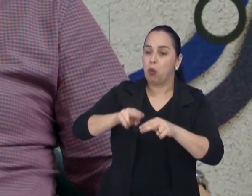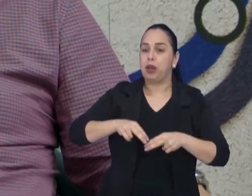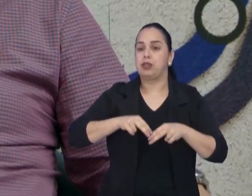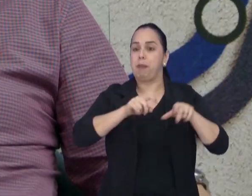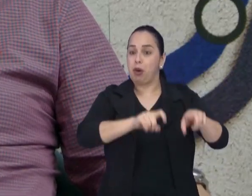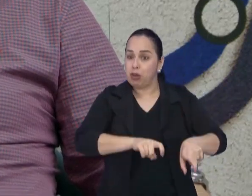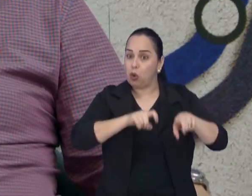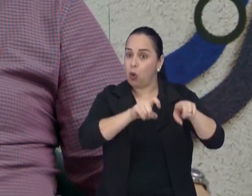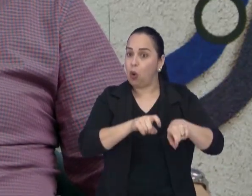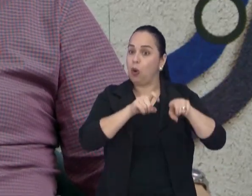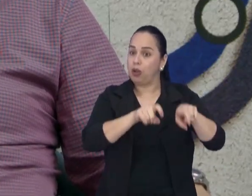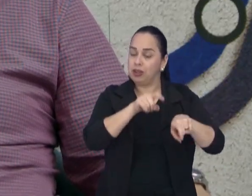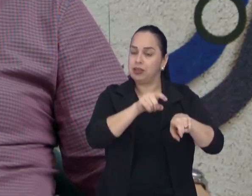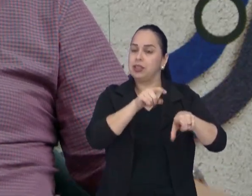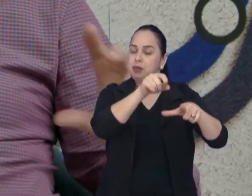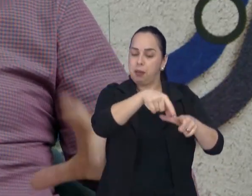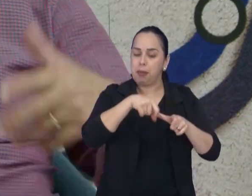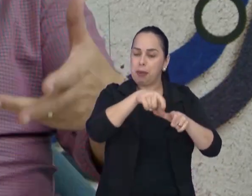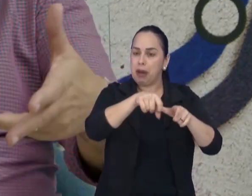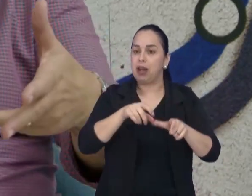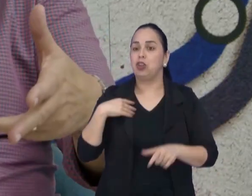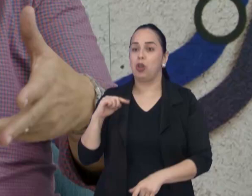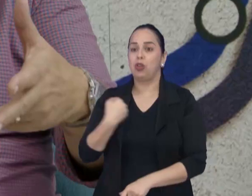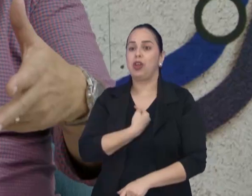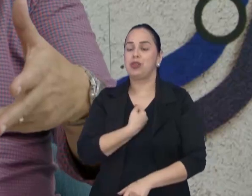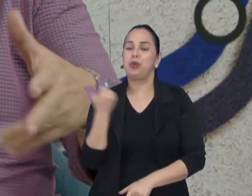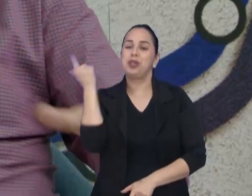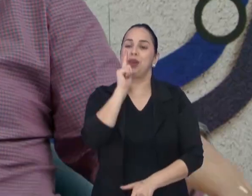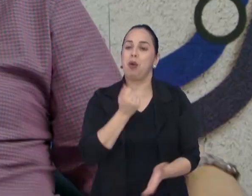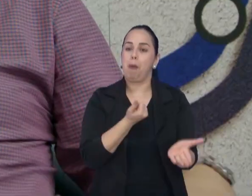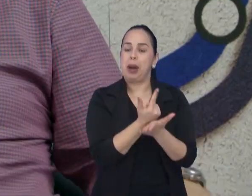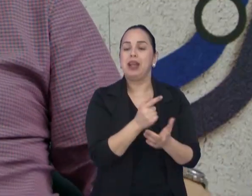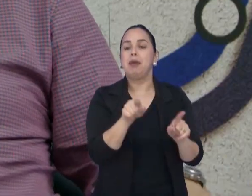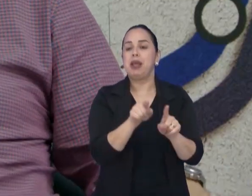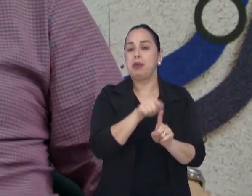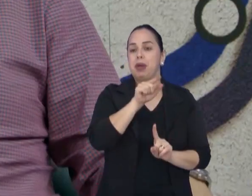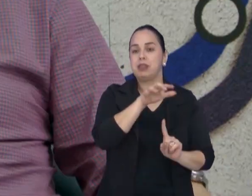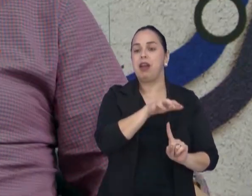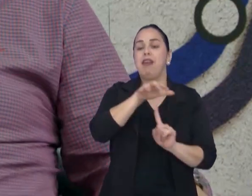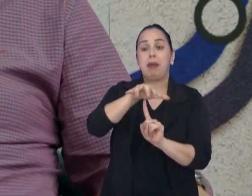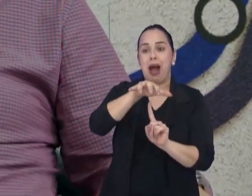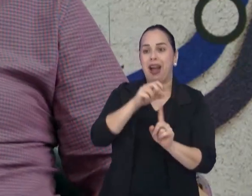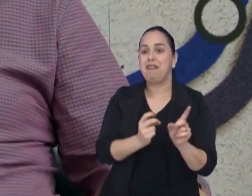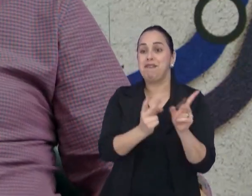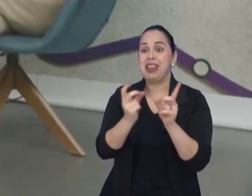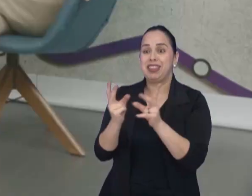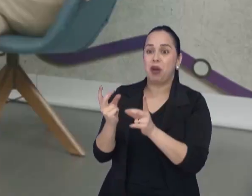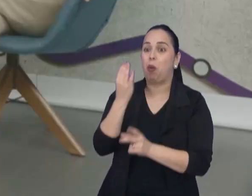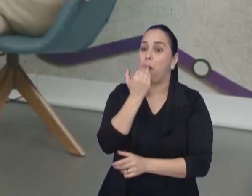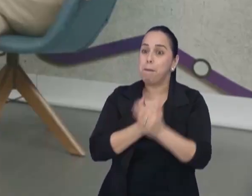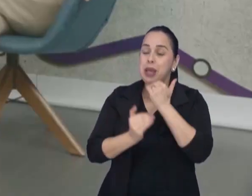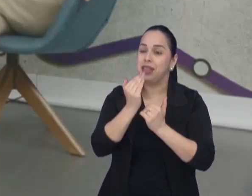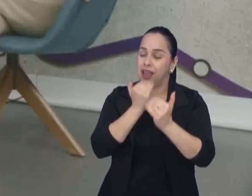é muito chamado nessa hora, e ele mesmo pode patrocinar a própria barraca, né? A gente tem visto isso também, ele